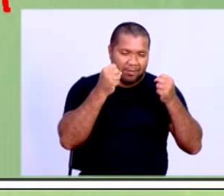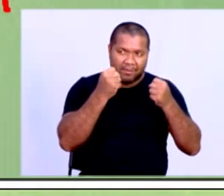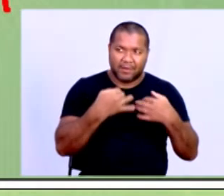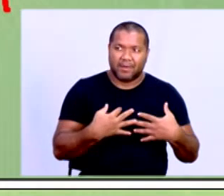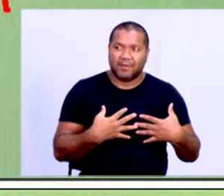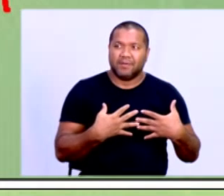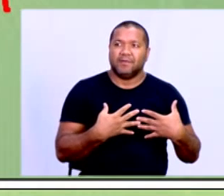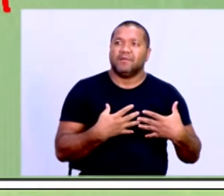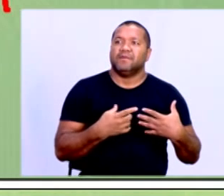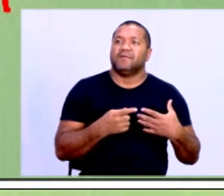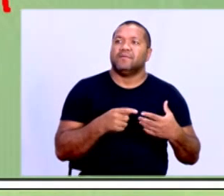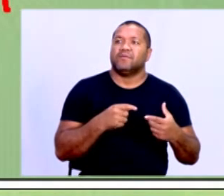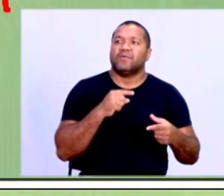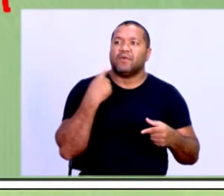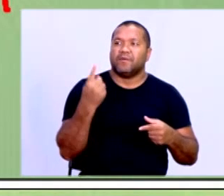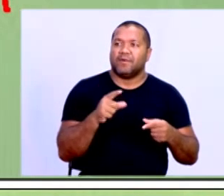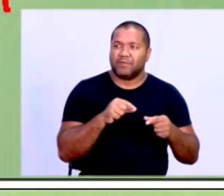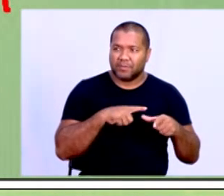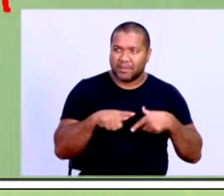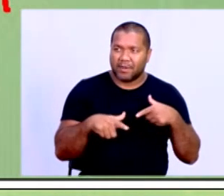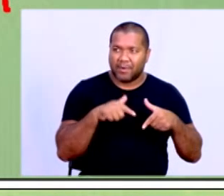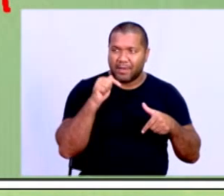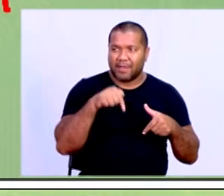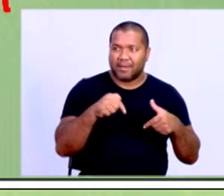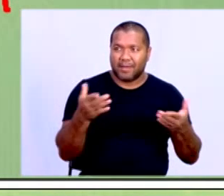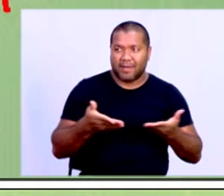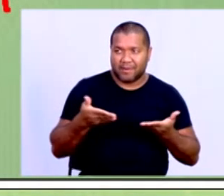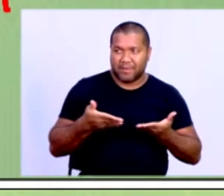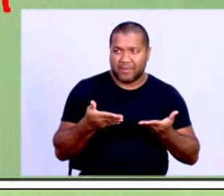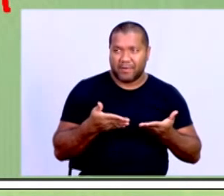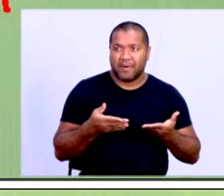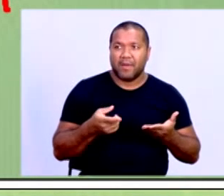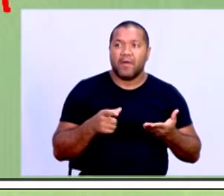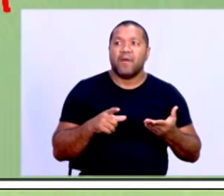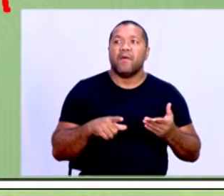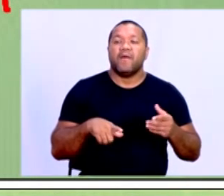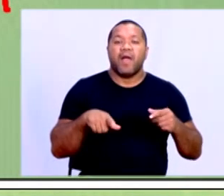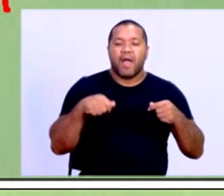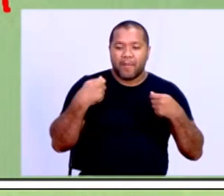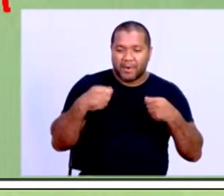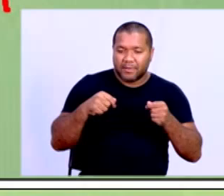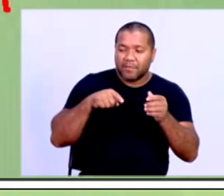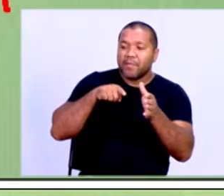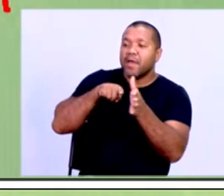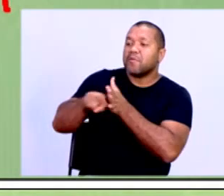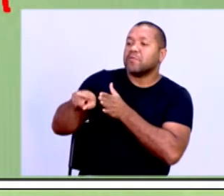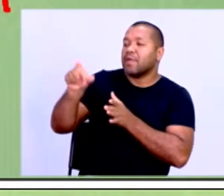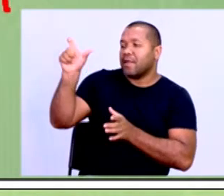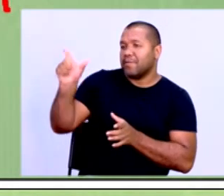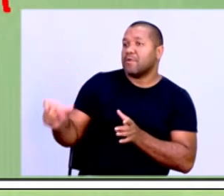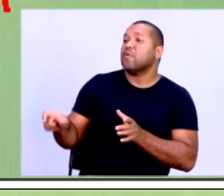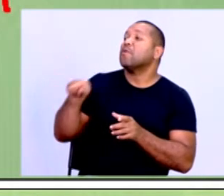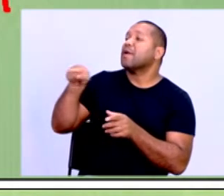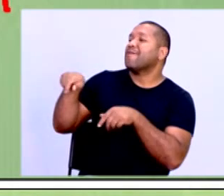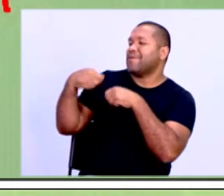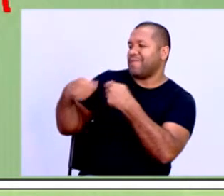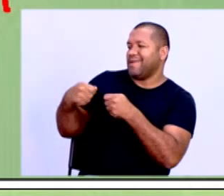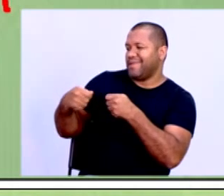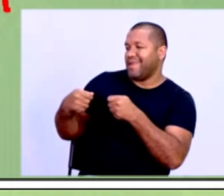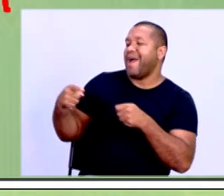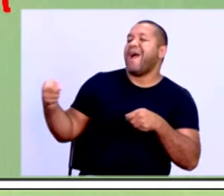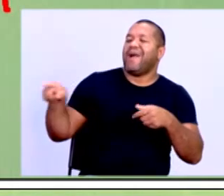para construir a lista e saber o que realmente o cliente vai necessitar para desenvolver o sistema que ele